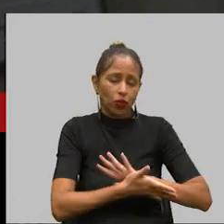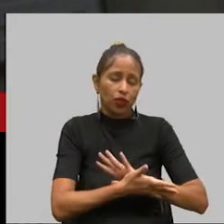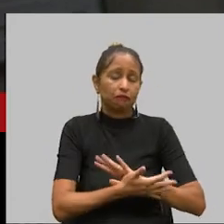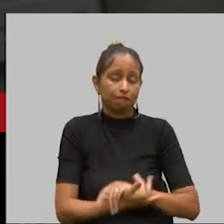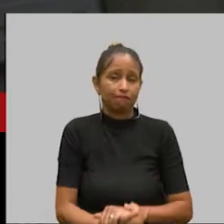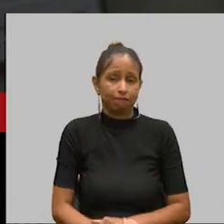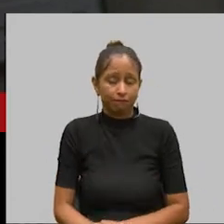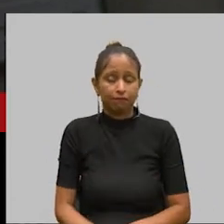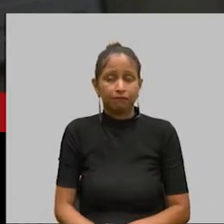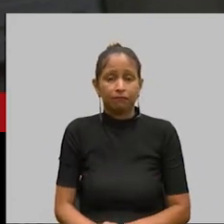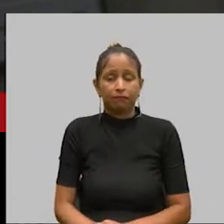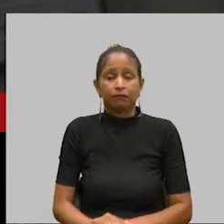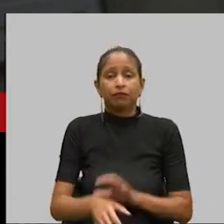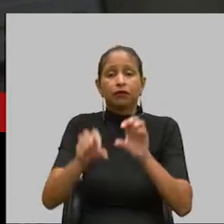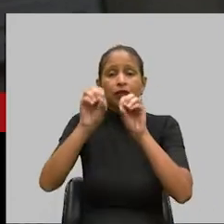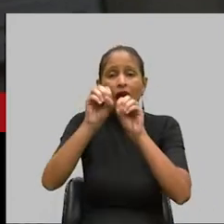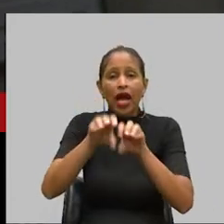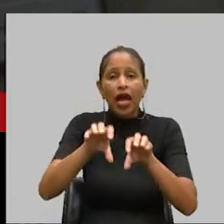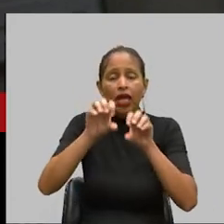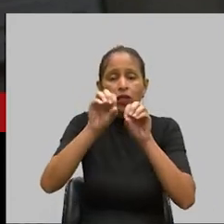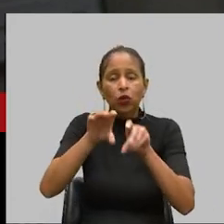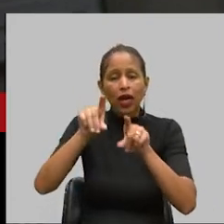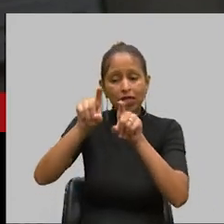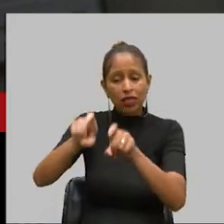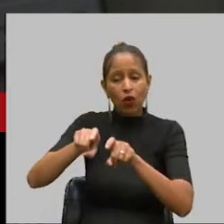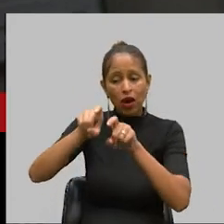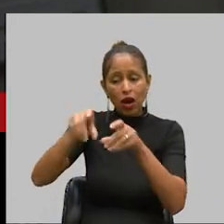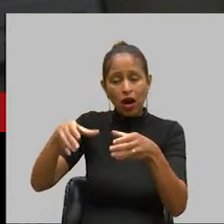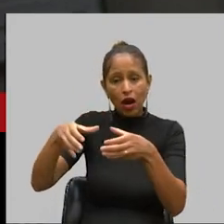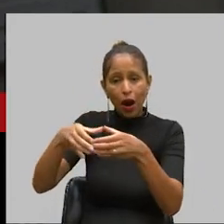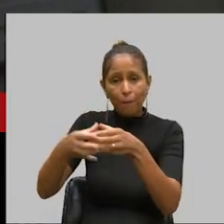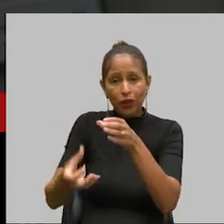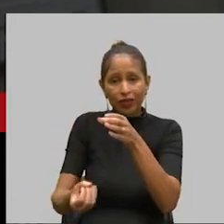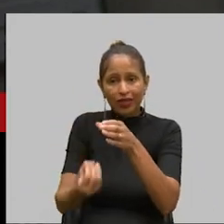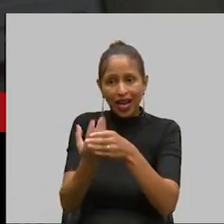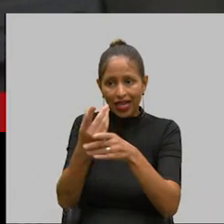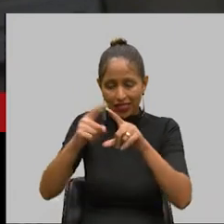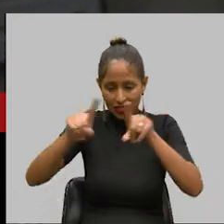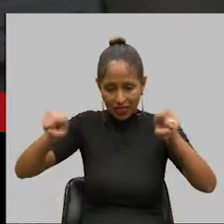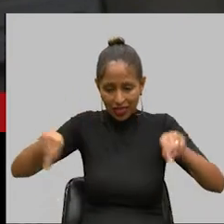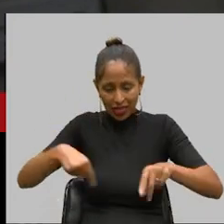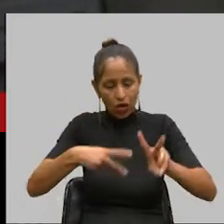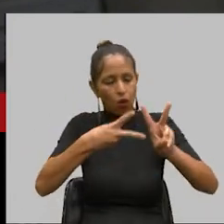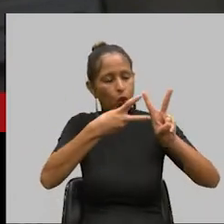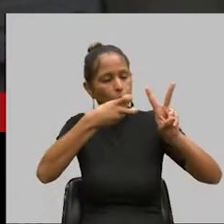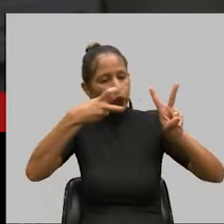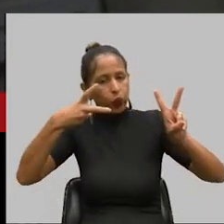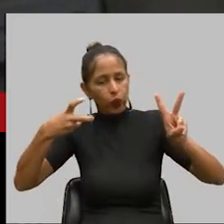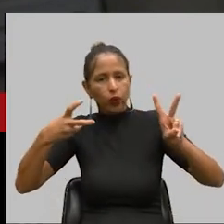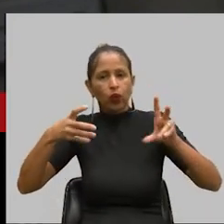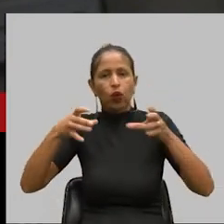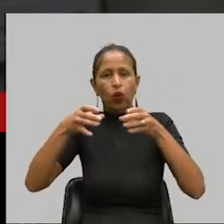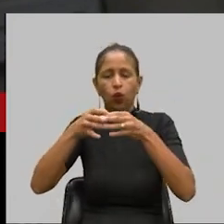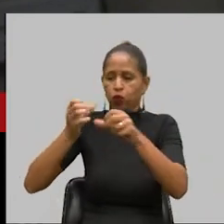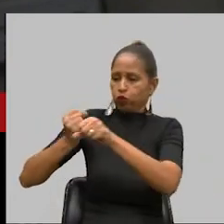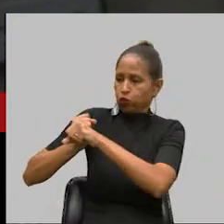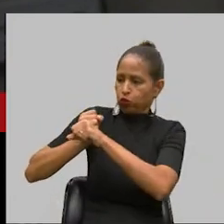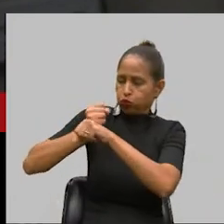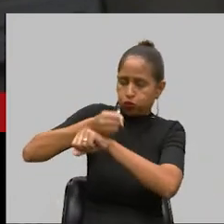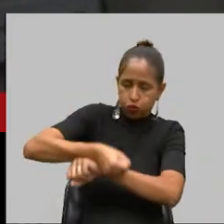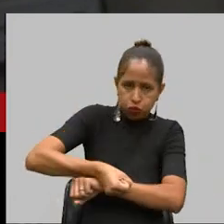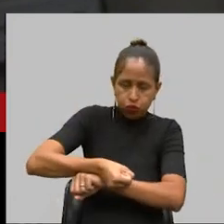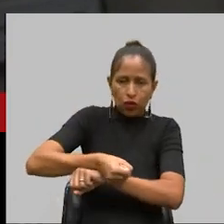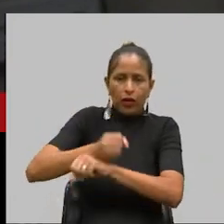a educação do campo nasce pela demarcação das terras indígenas pela demarcação das terras quilombola